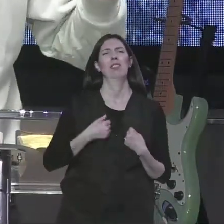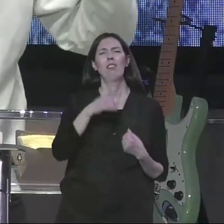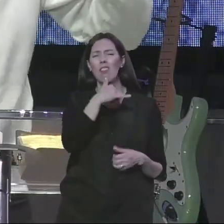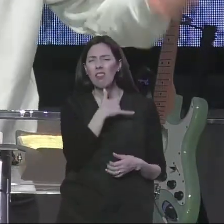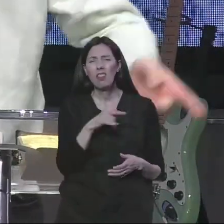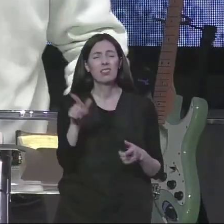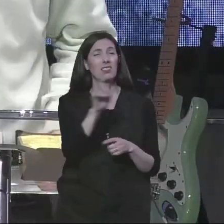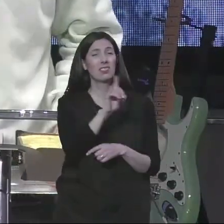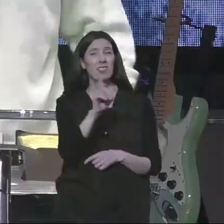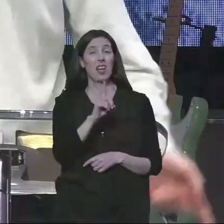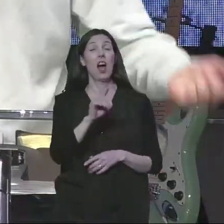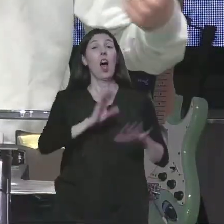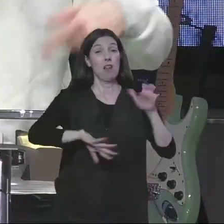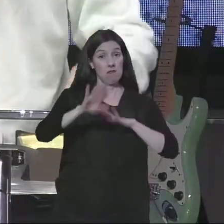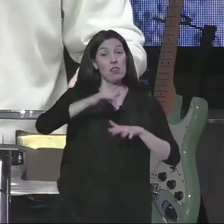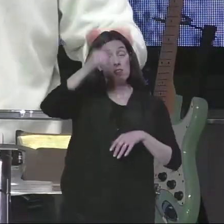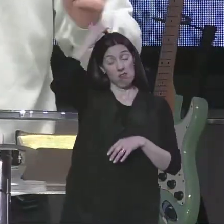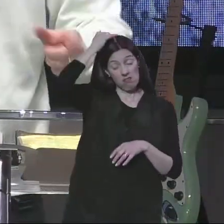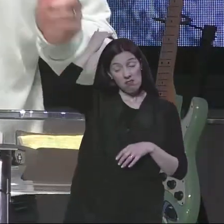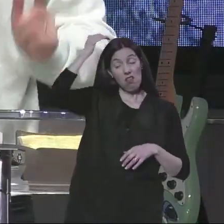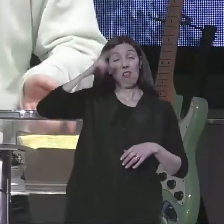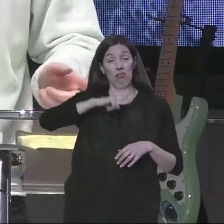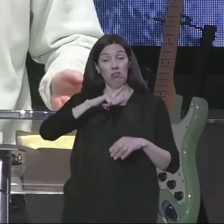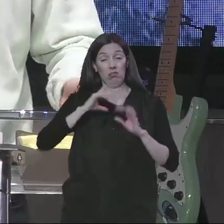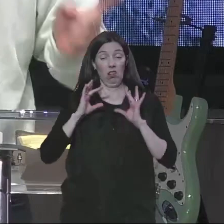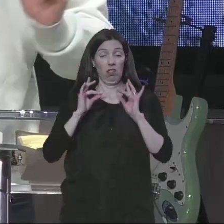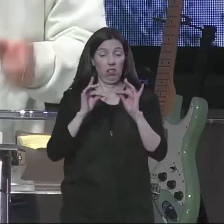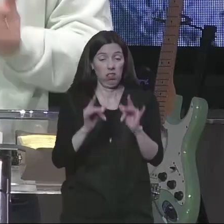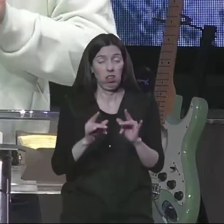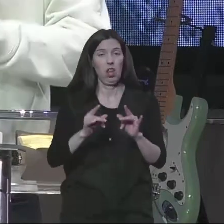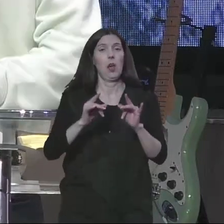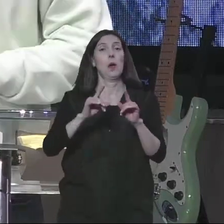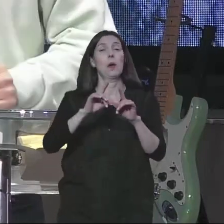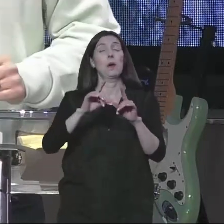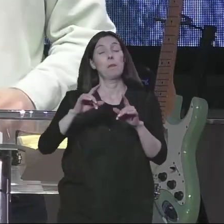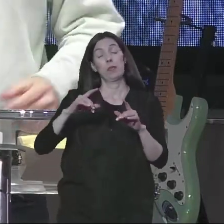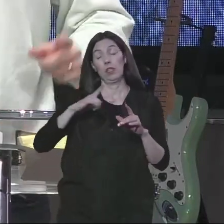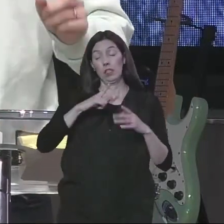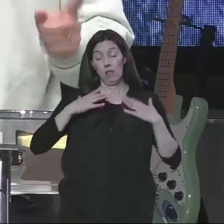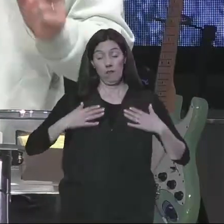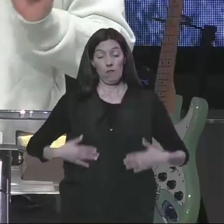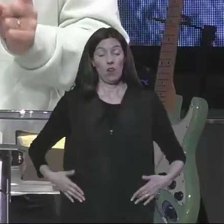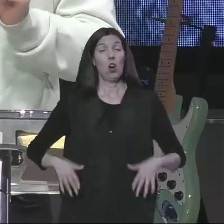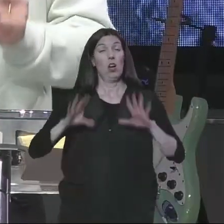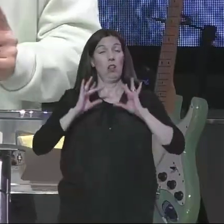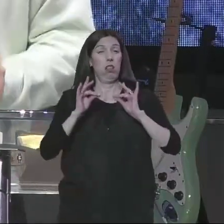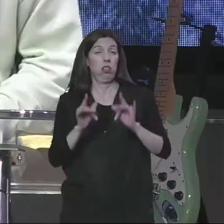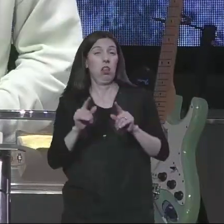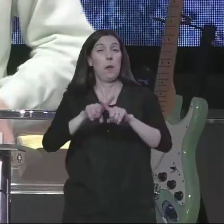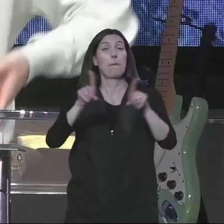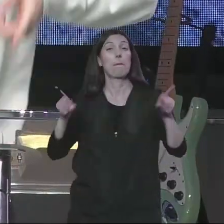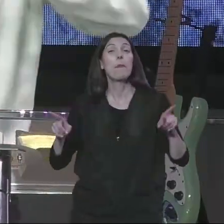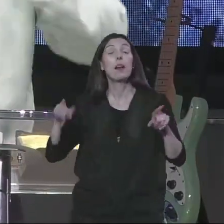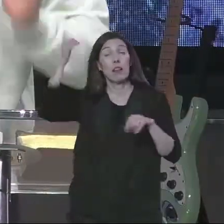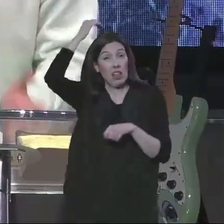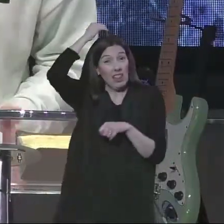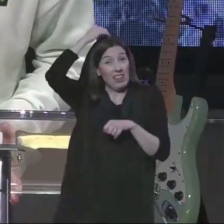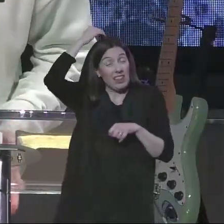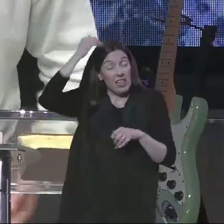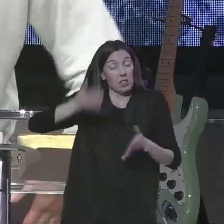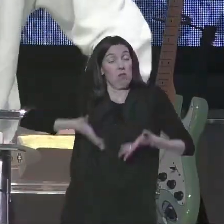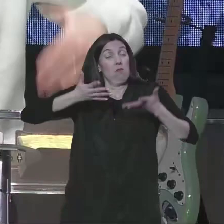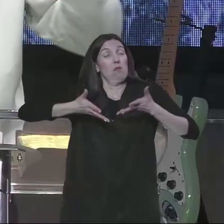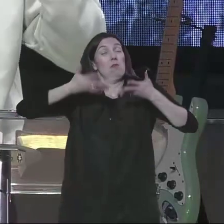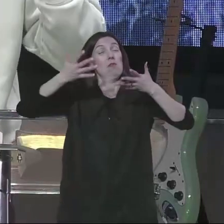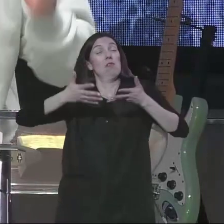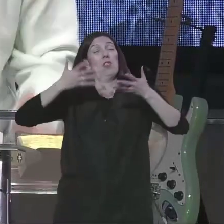estejamos a desgastar-nos, interiormente estamos sendo renovados dia após dia, pois os nossos sofrimentos